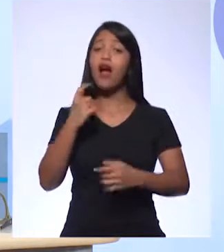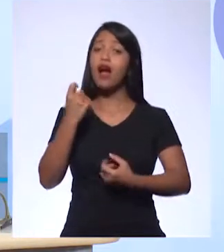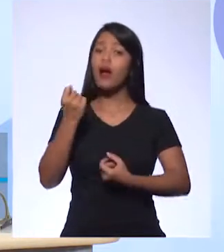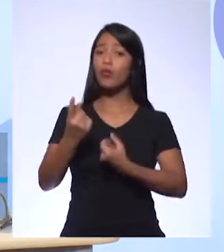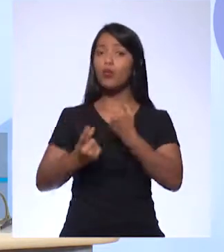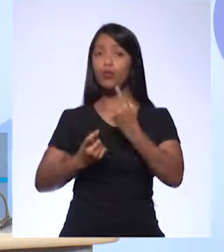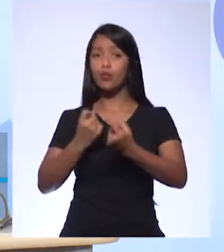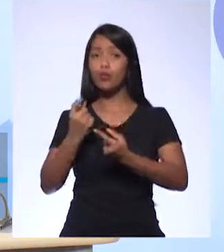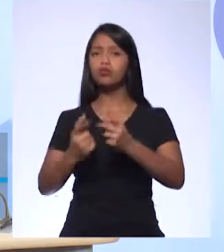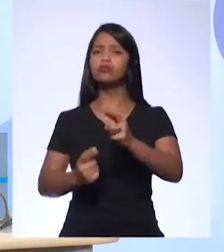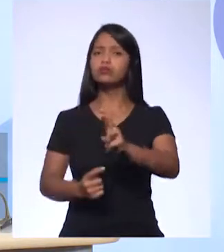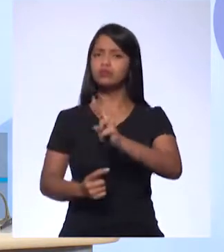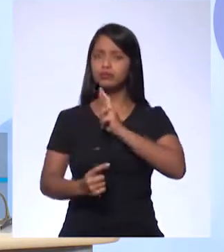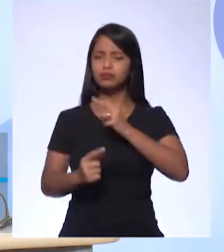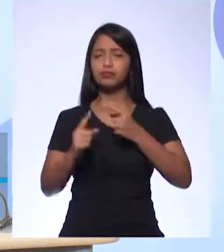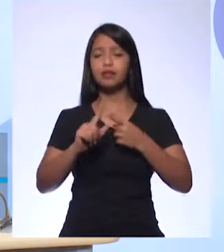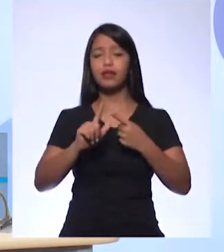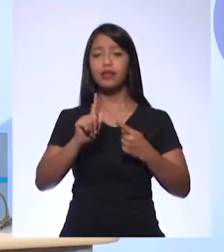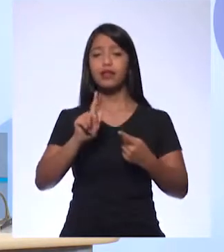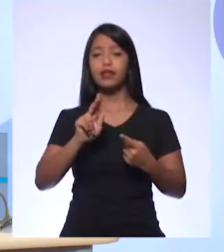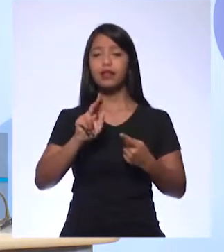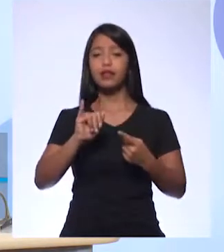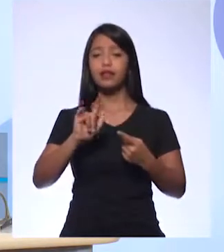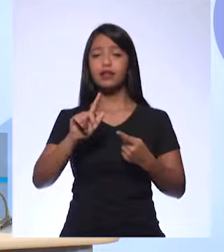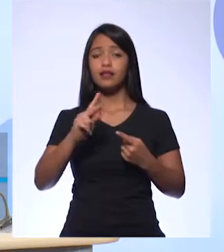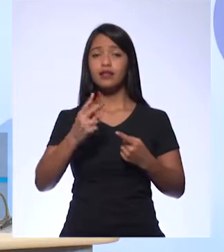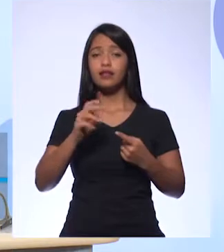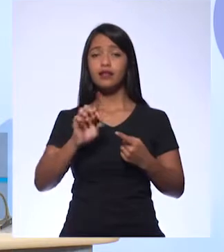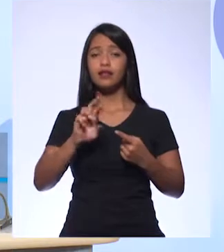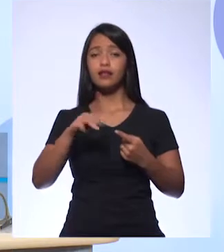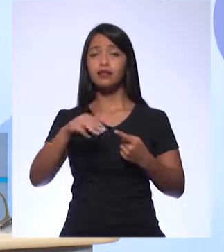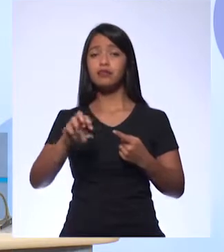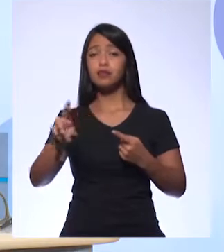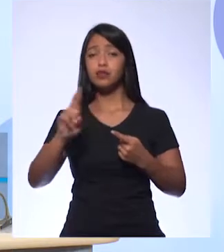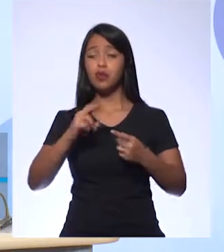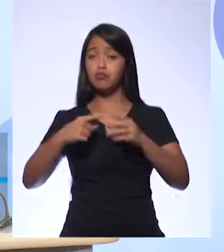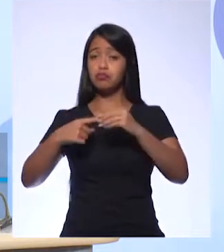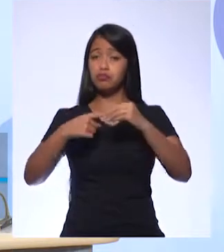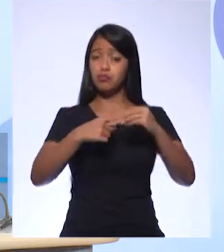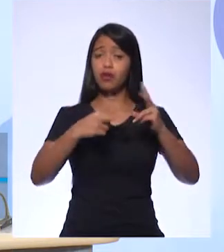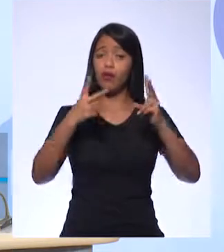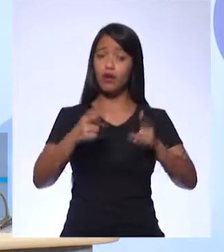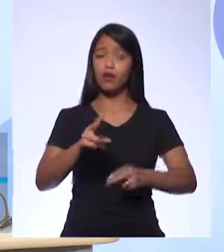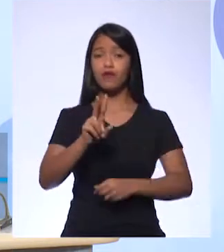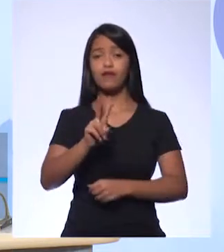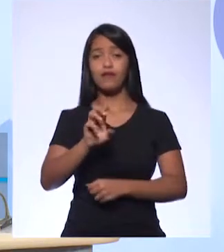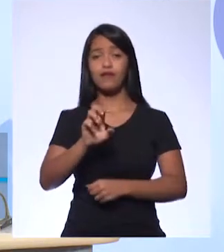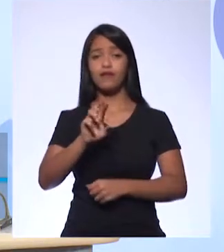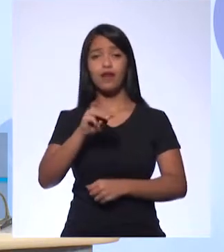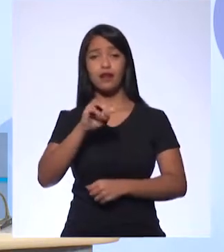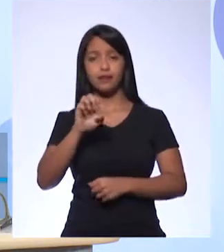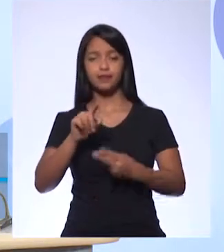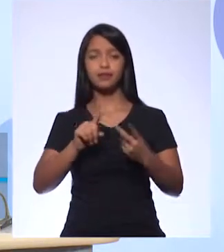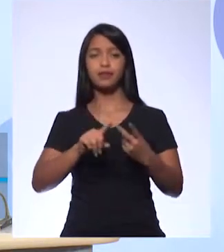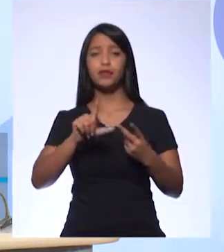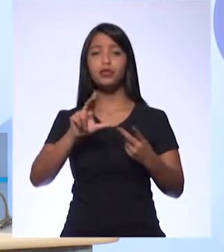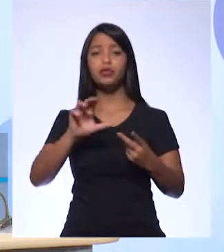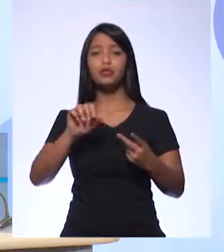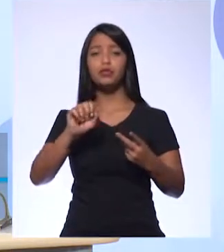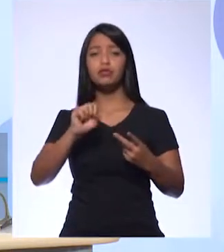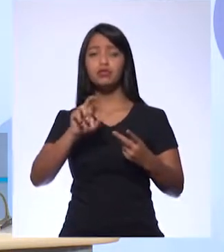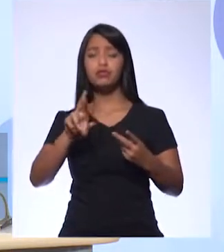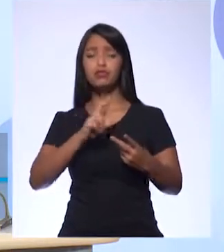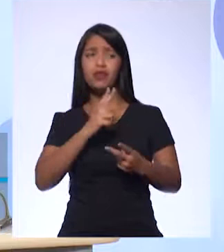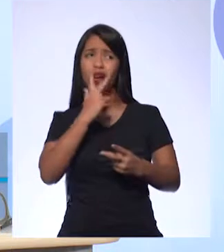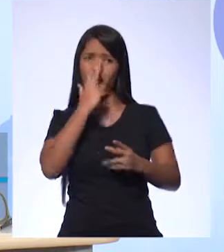aqui, como sempre. O Guilherme escreveu verme. O Lucas ficou meio na dúvida, seria uma bactéria? Será? O Fernando